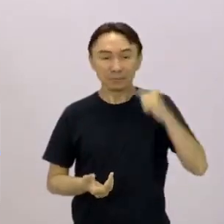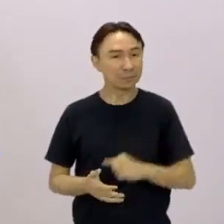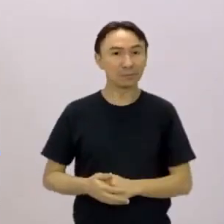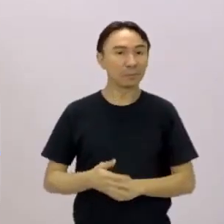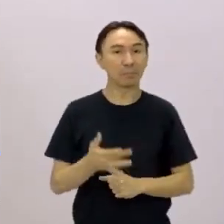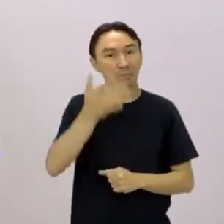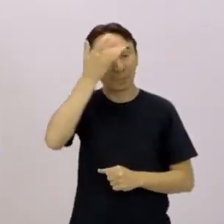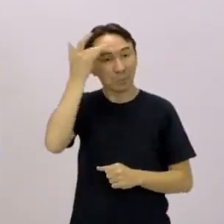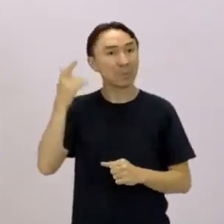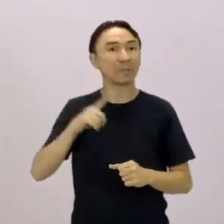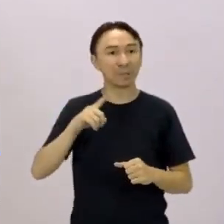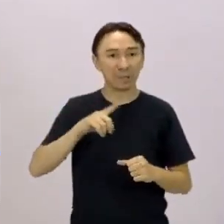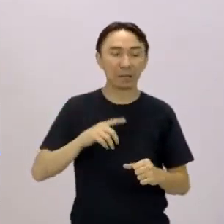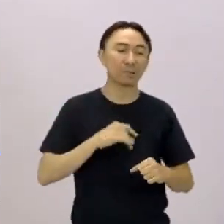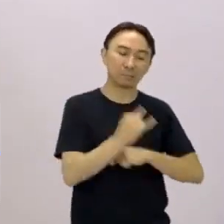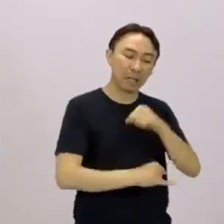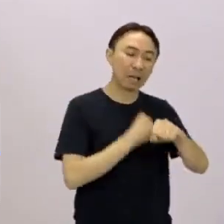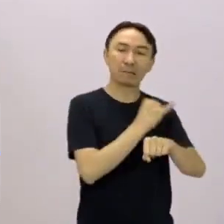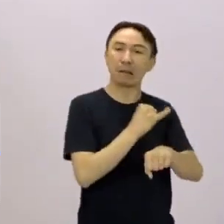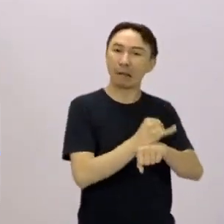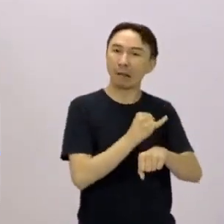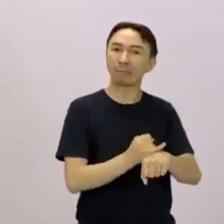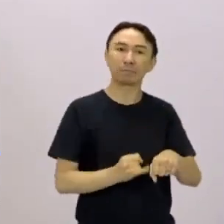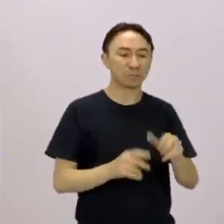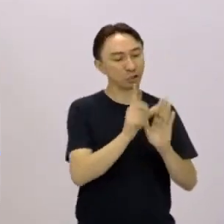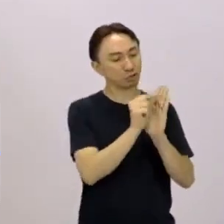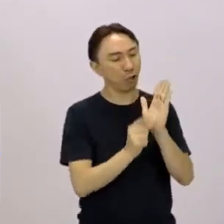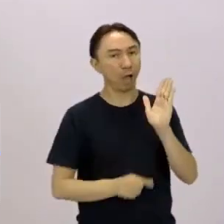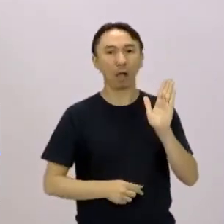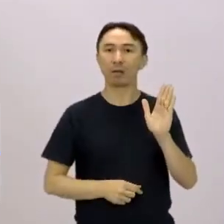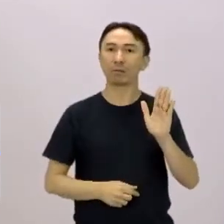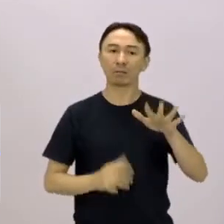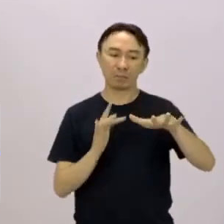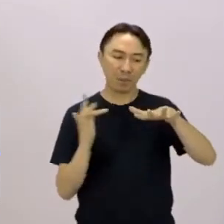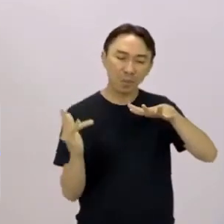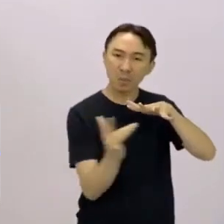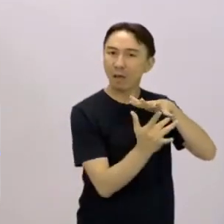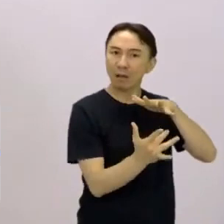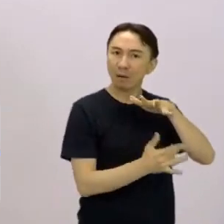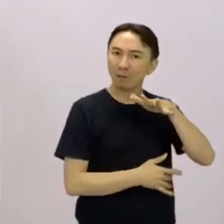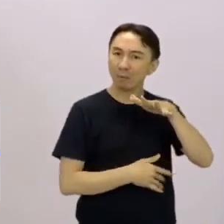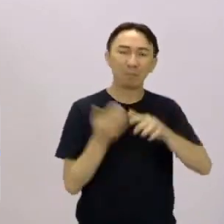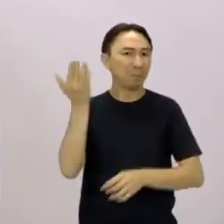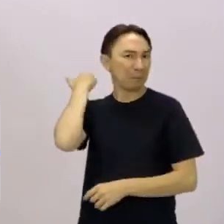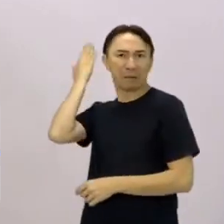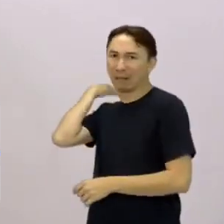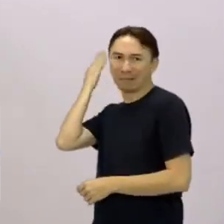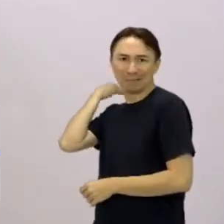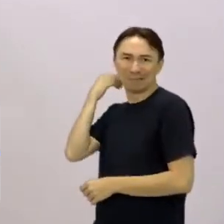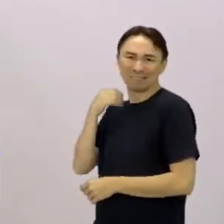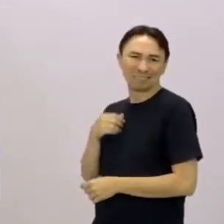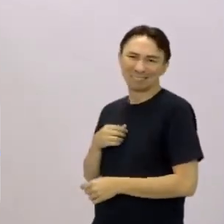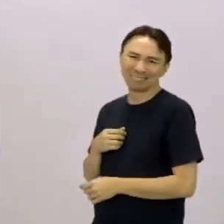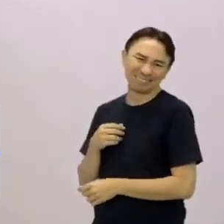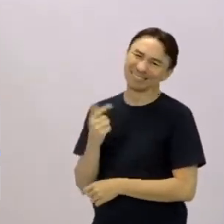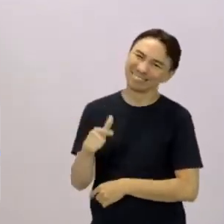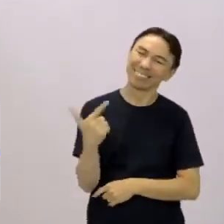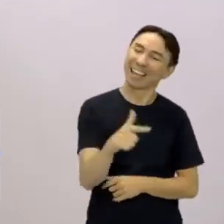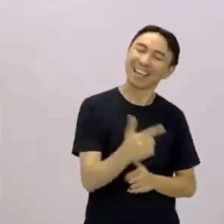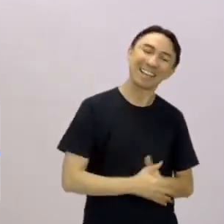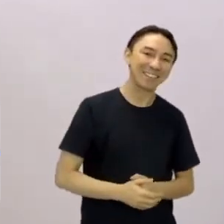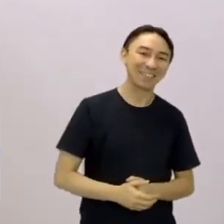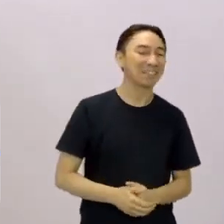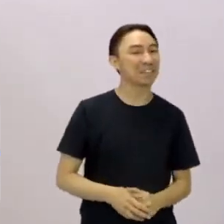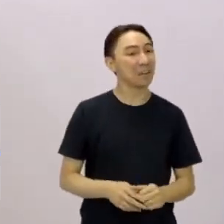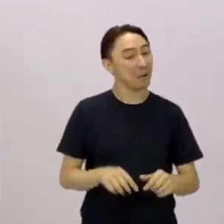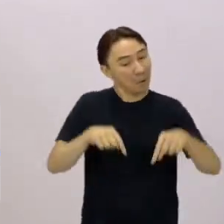que hoje a gente tem redes sociais, a gente se comunica por via digital. Boa parte das nossas interações, principalmente se você for considerar